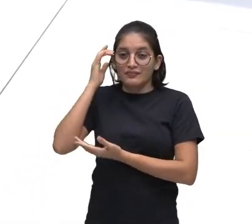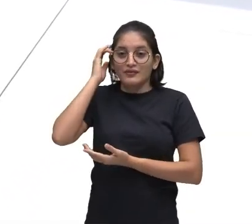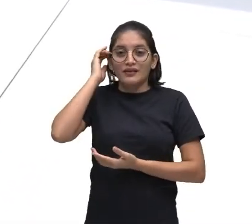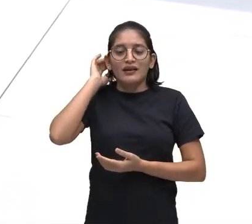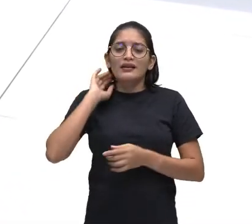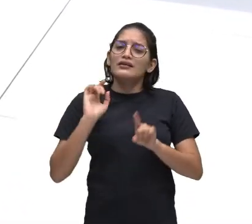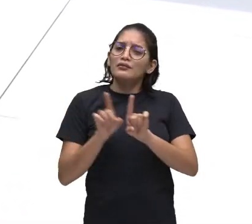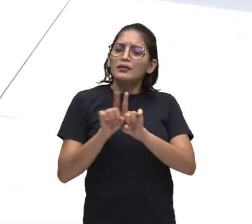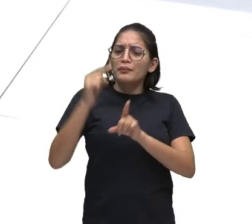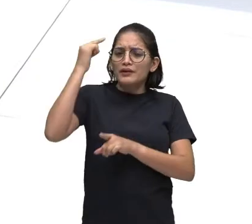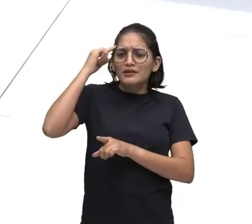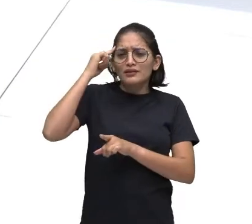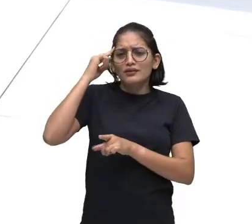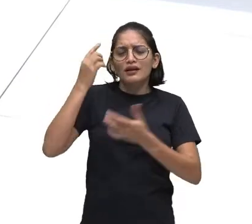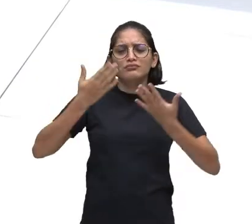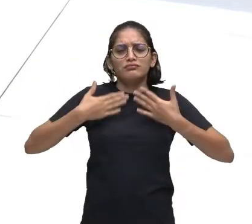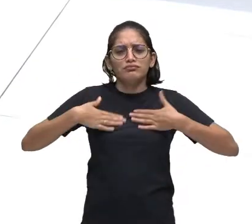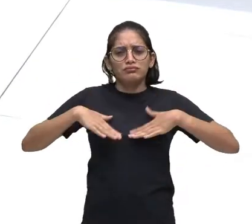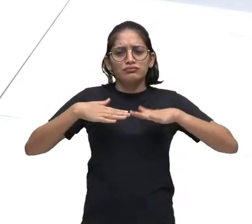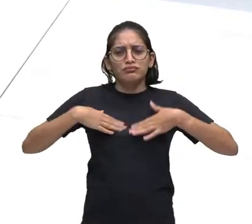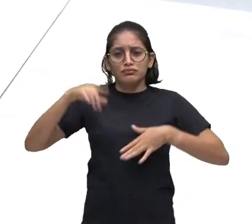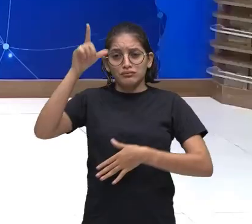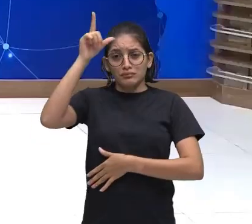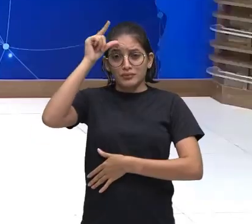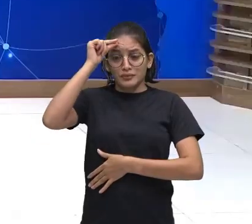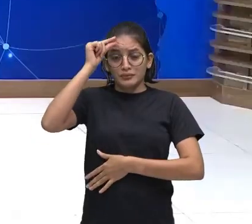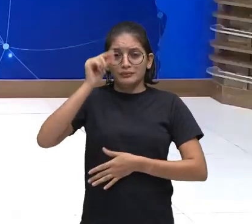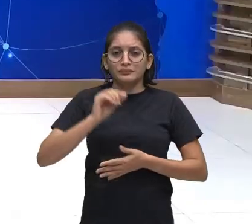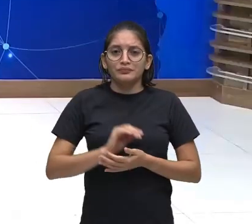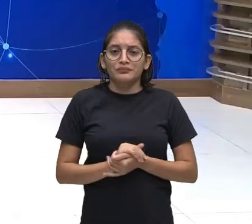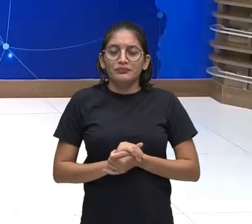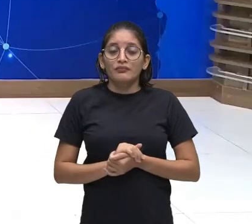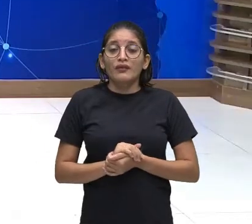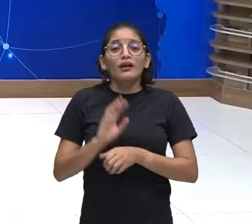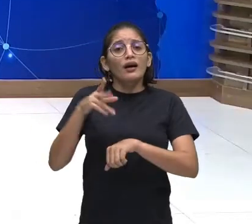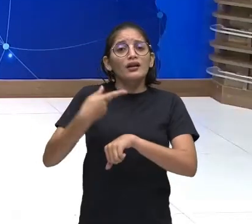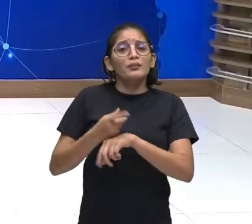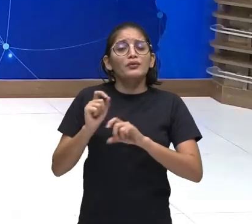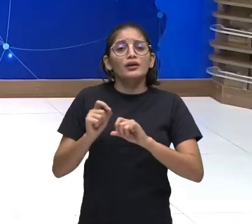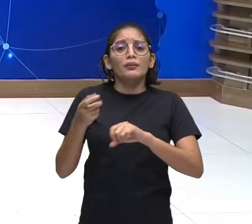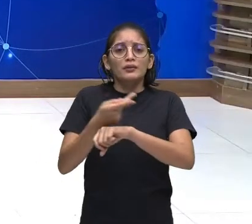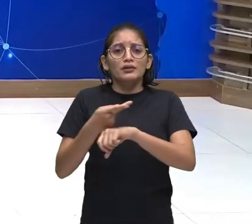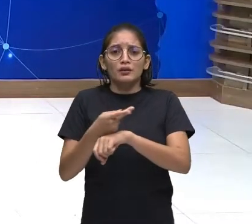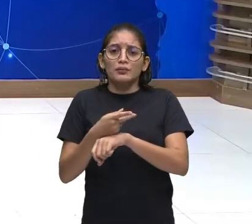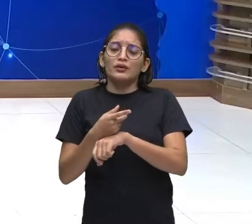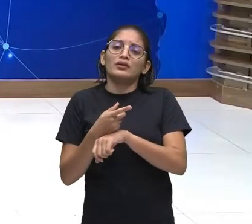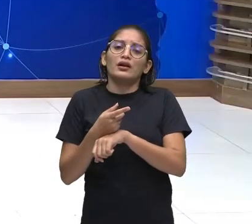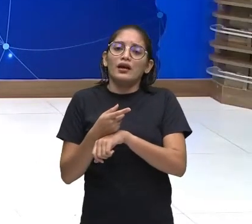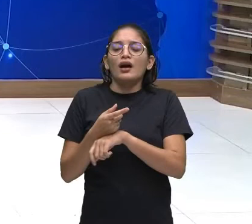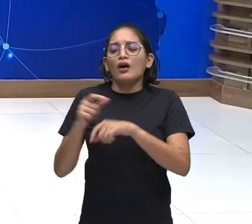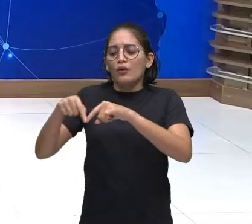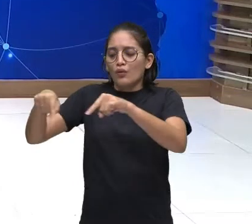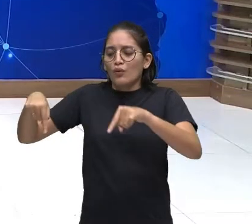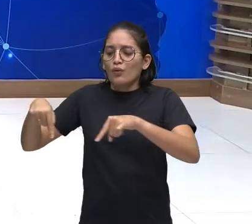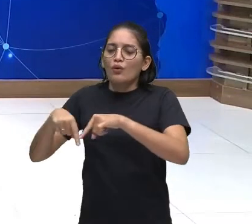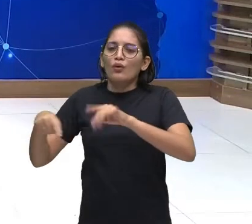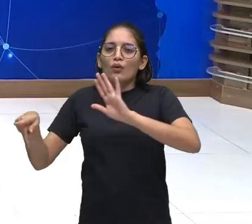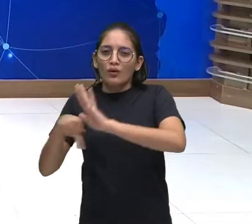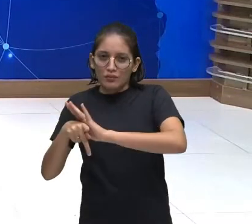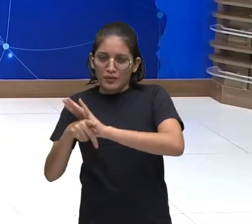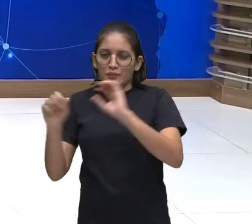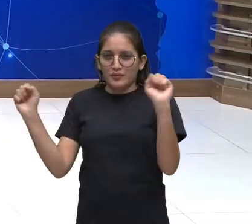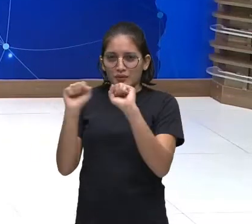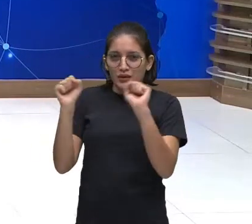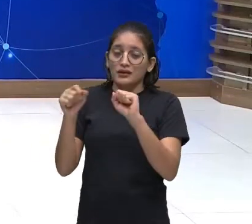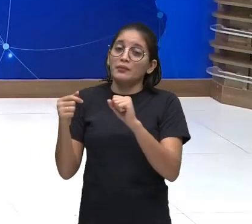pensando sempre em relaxar. Algo além disso, você precisa buscar uma academia, precisa buscar a